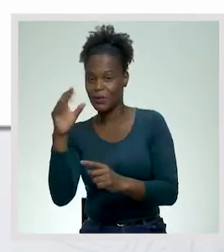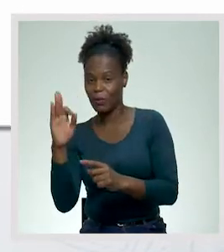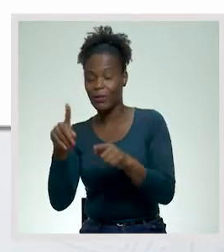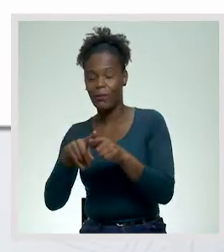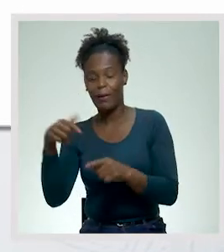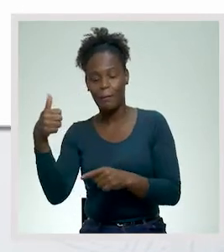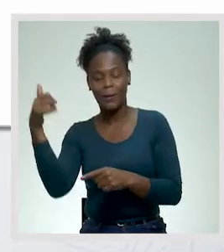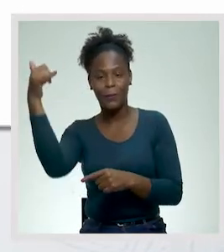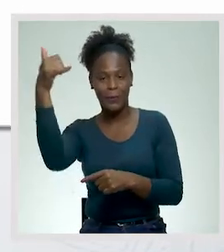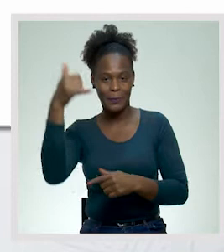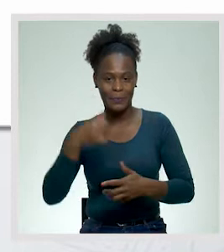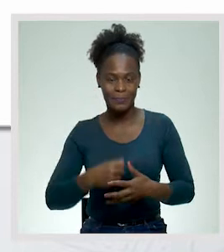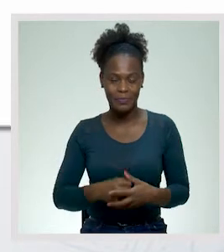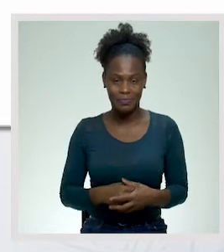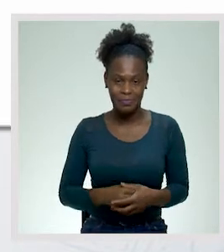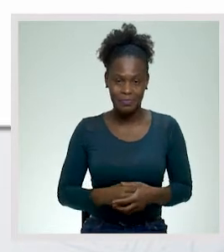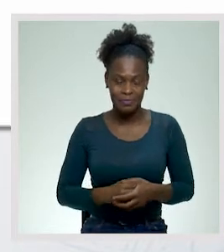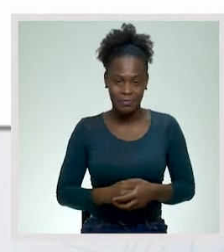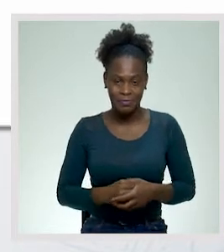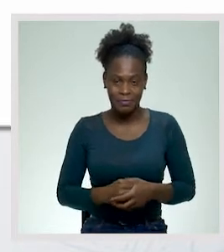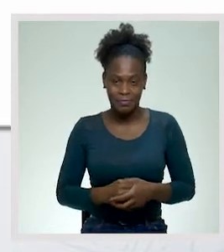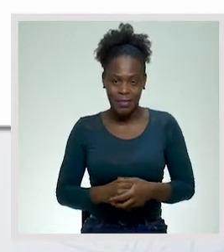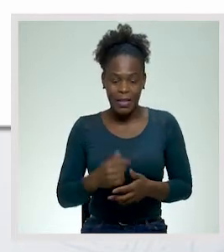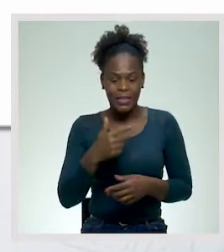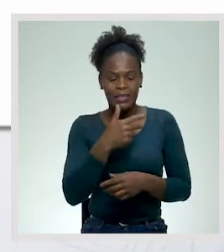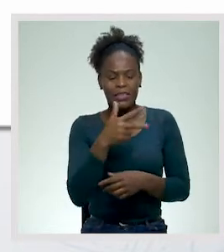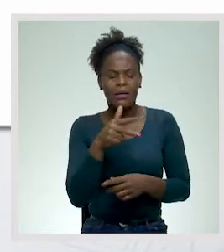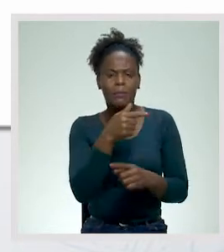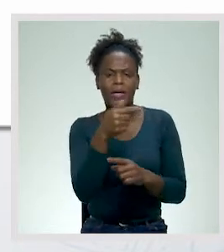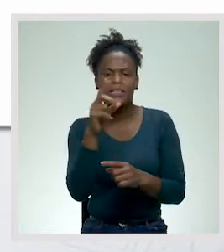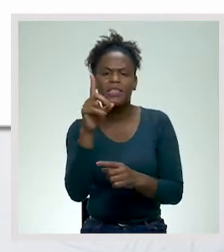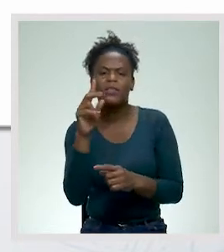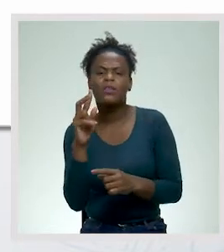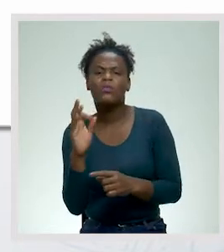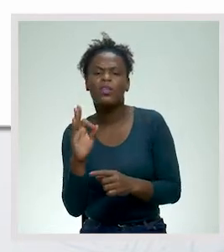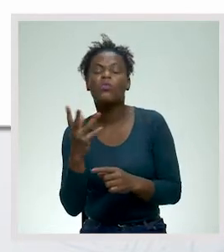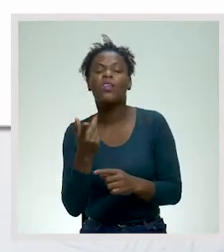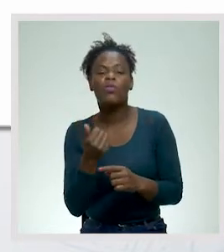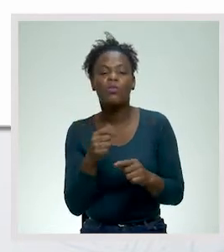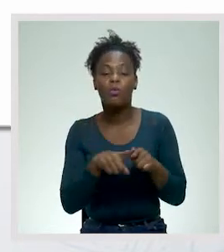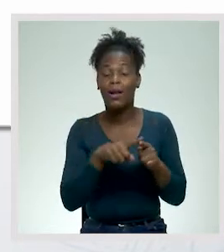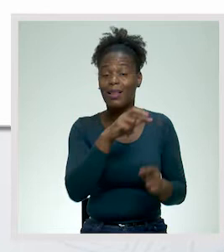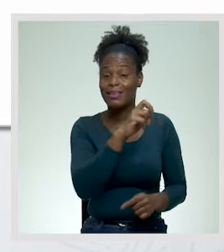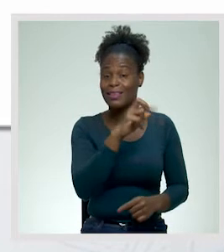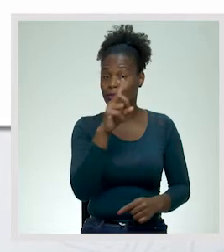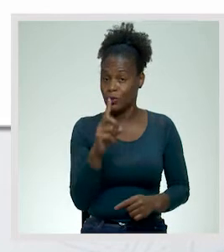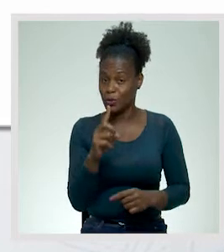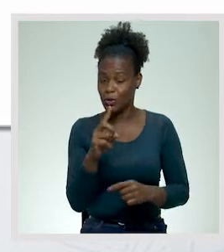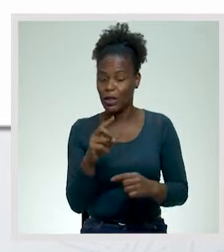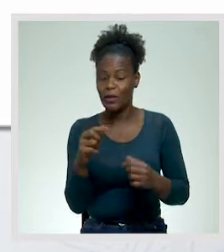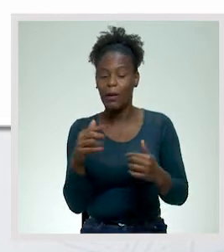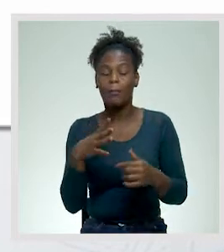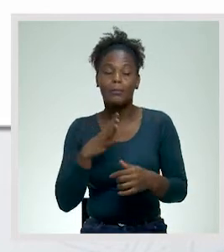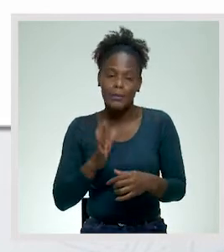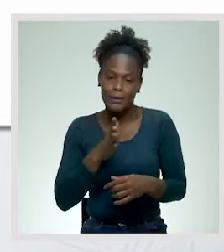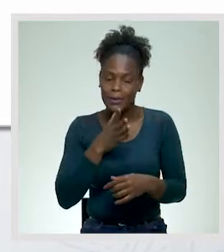b ao quadrado. 100 menos 64 dá 36. Implica dizer